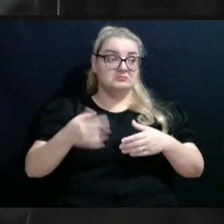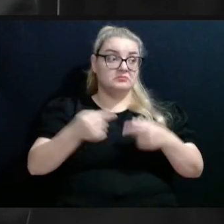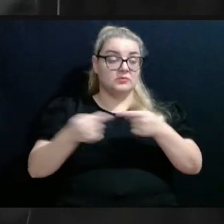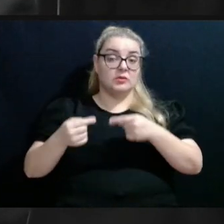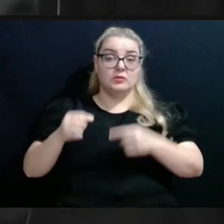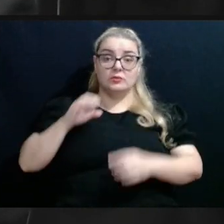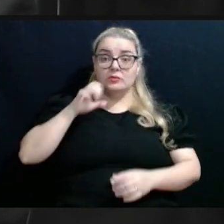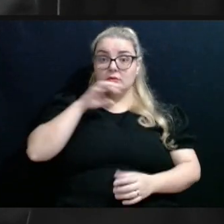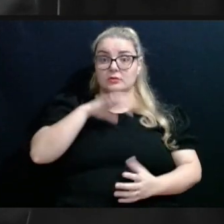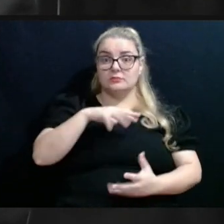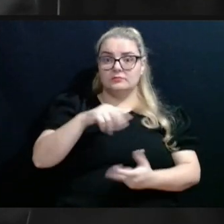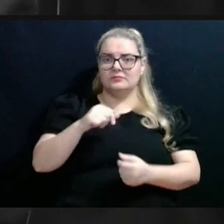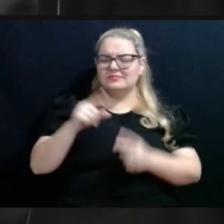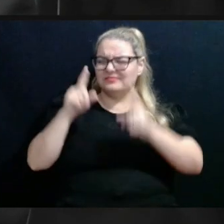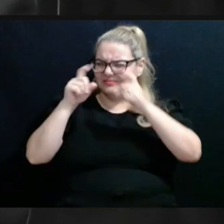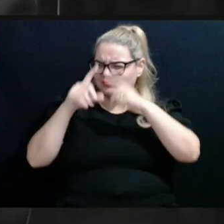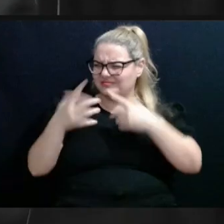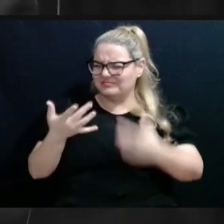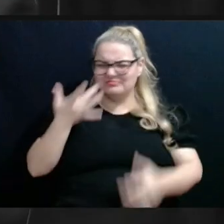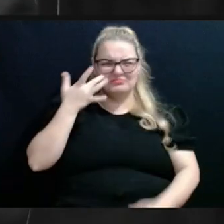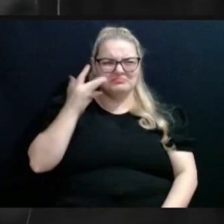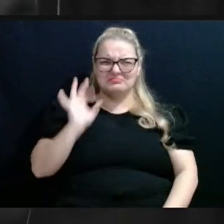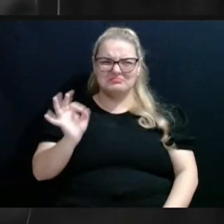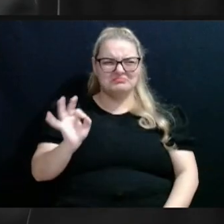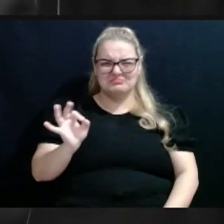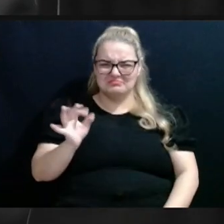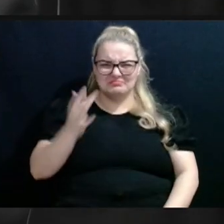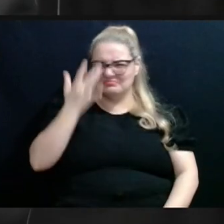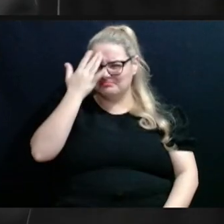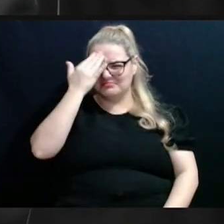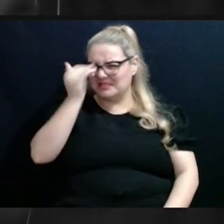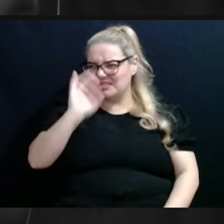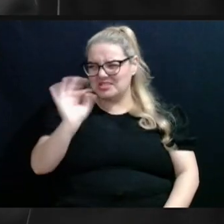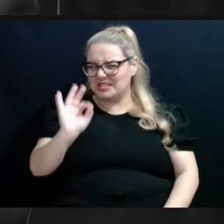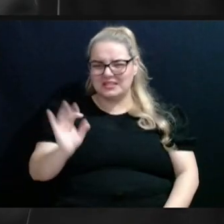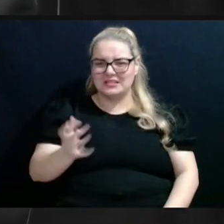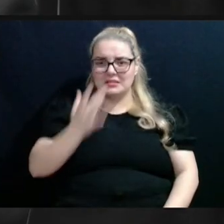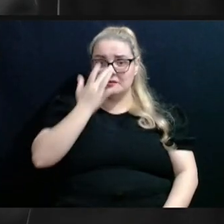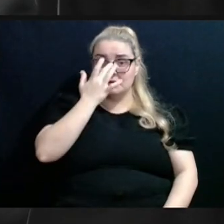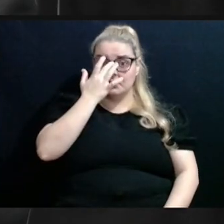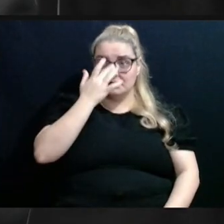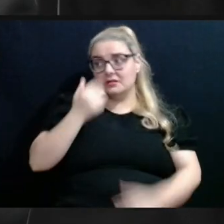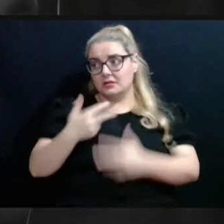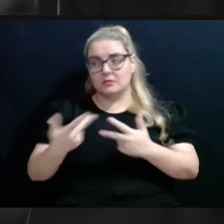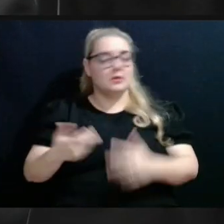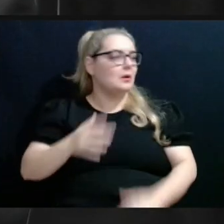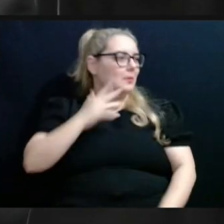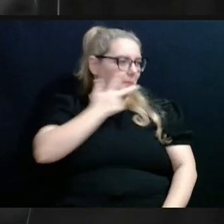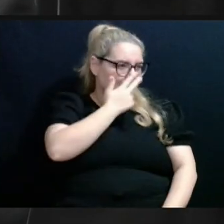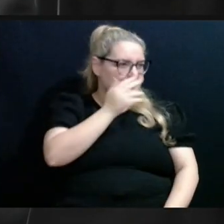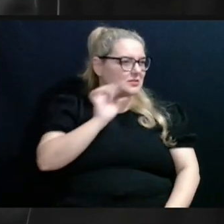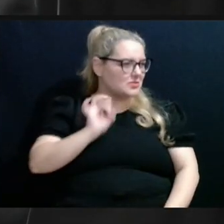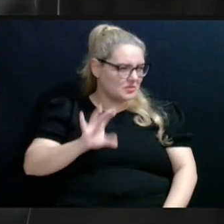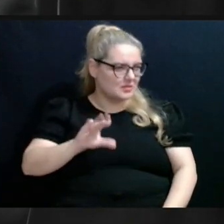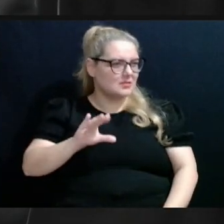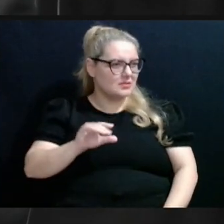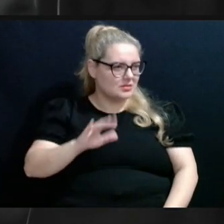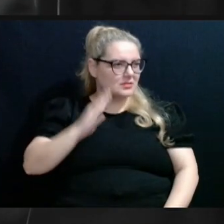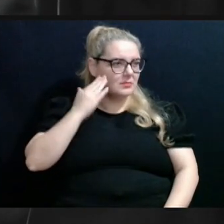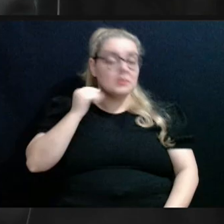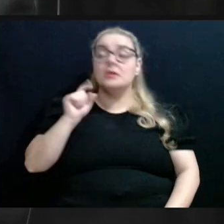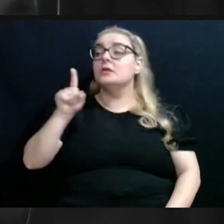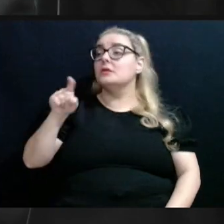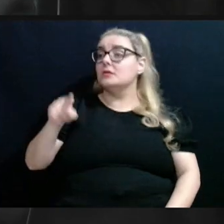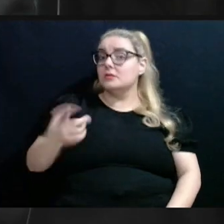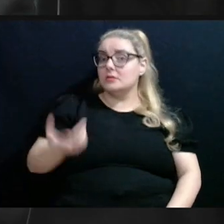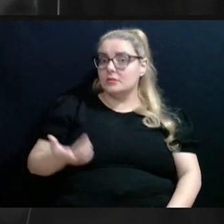tão complicado, ninguém entendia isso, mas há 20 anos atrás era uma coisa. Parecia que só cientista sabia. Exato. Quando surgiu A Verdade Inconveniente, que o Al